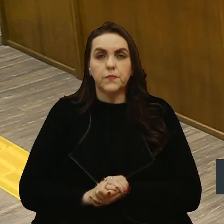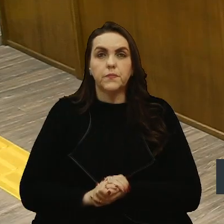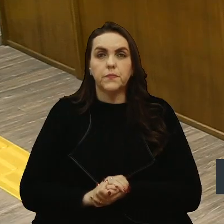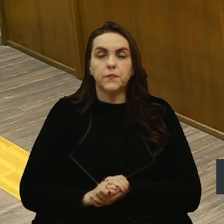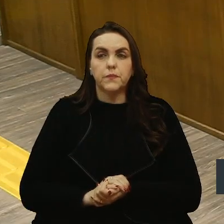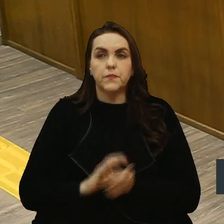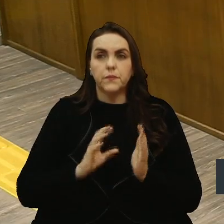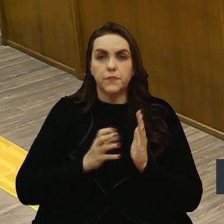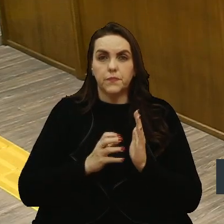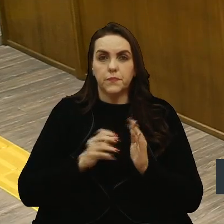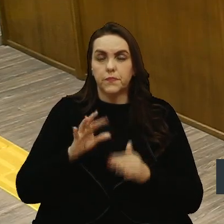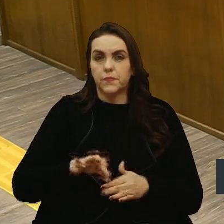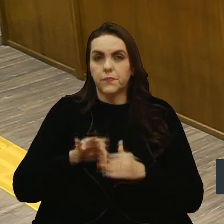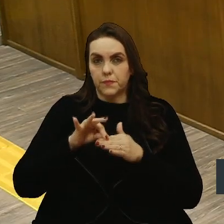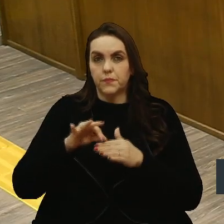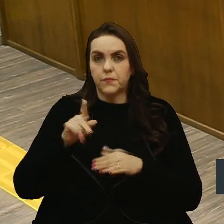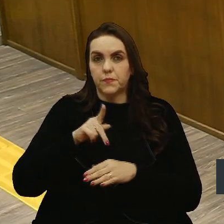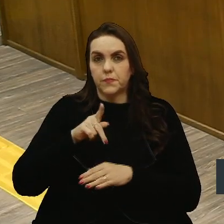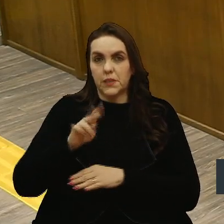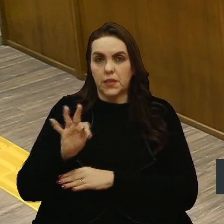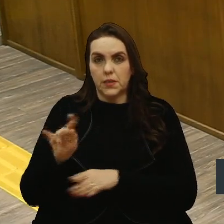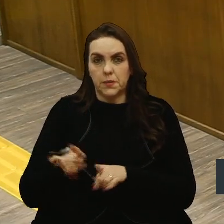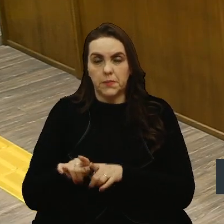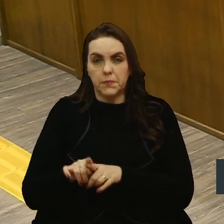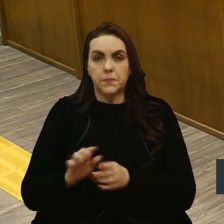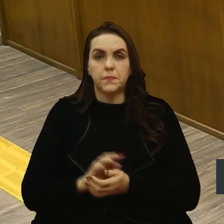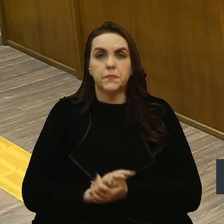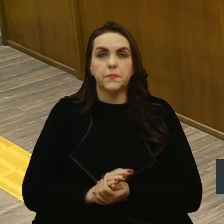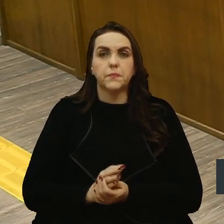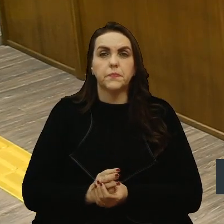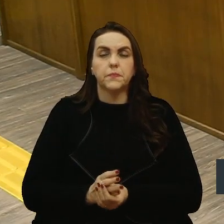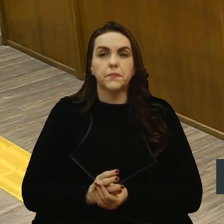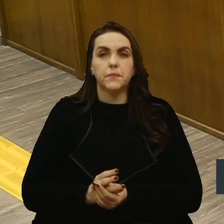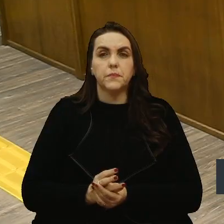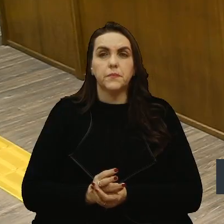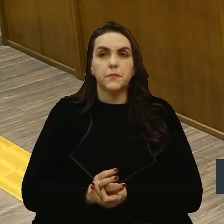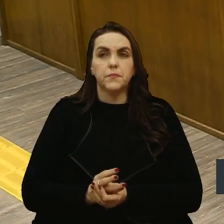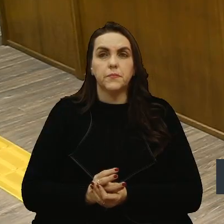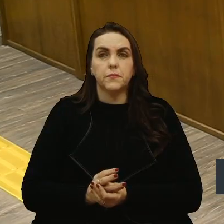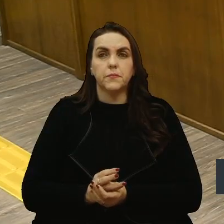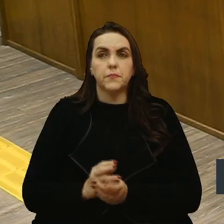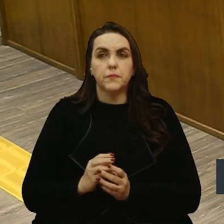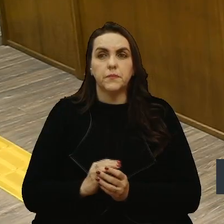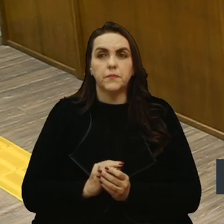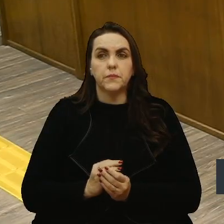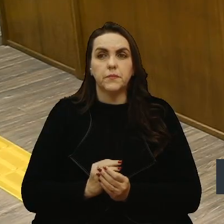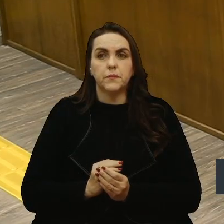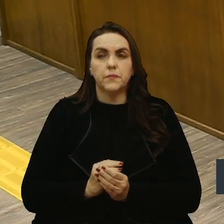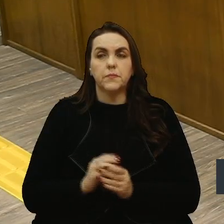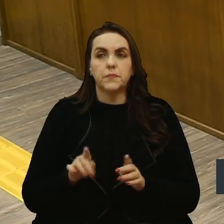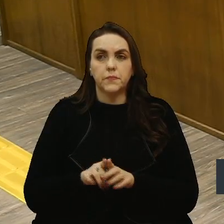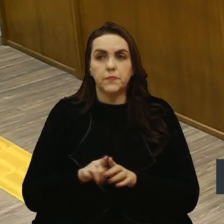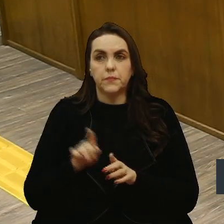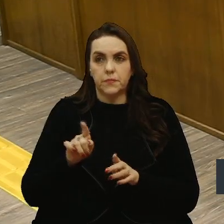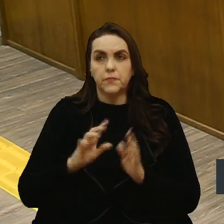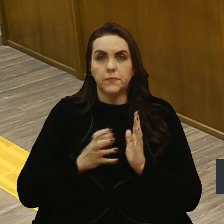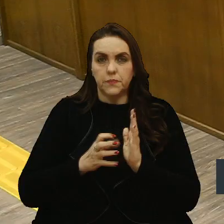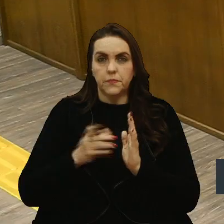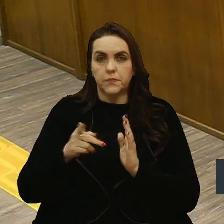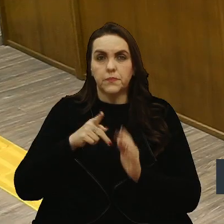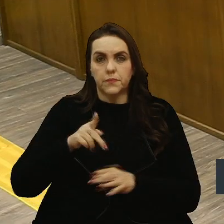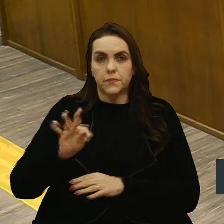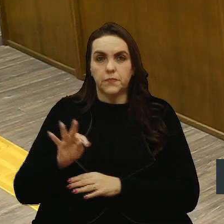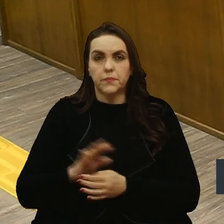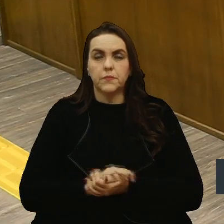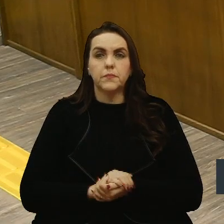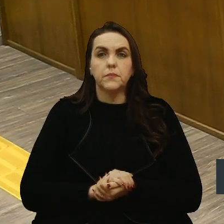PT, presidente. Sandra Boneto, que solicitou uma declaração de líder. Na sequência, também a bancada do Partido dos